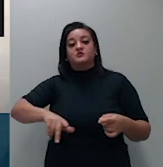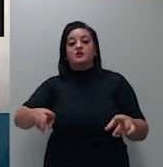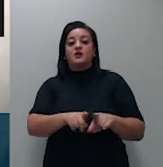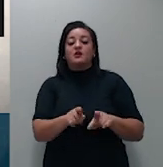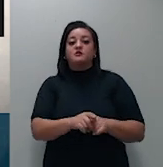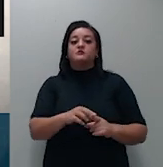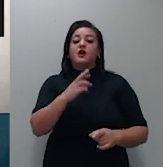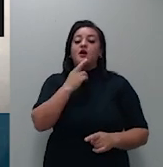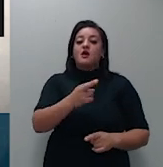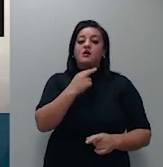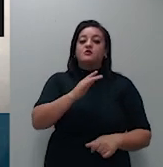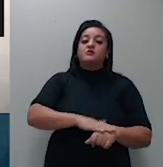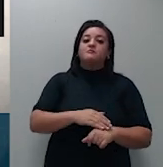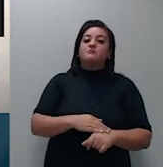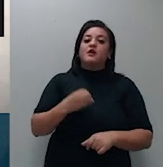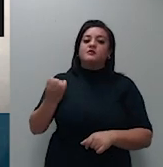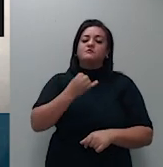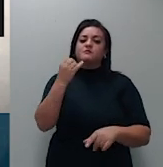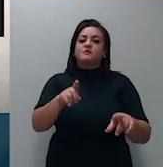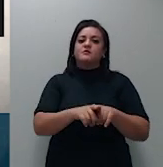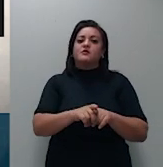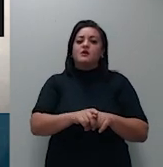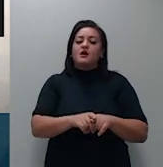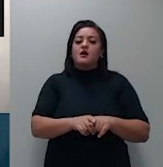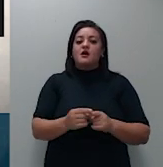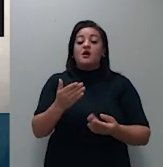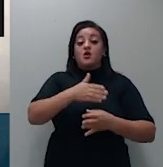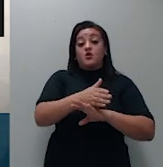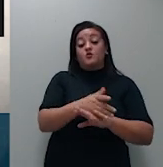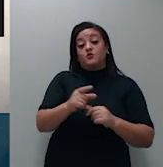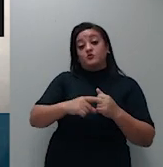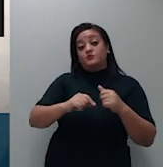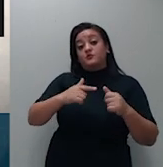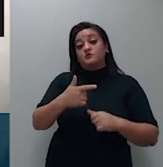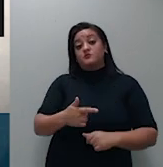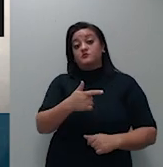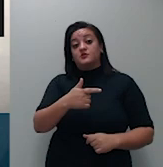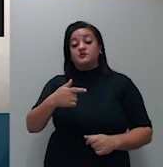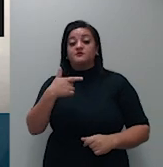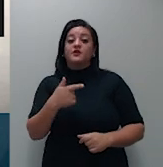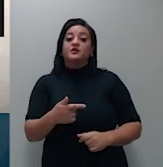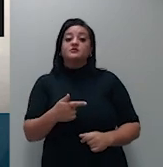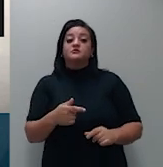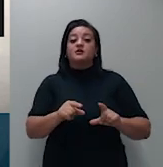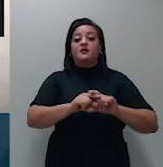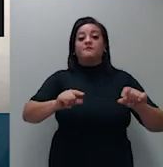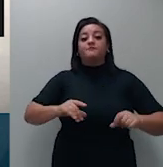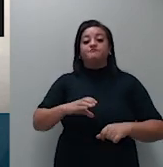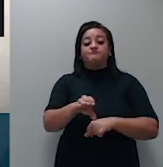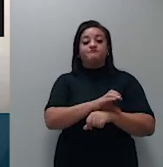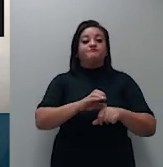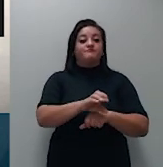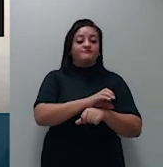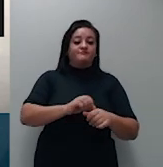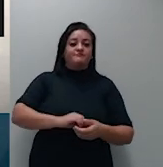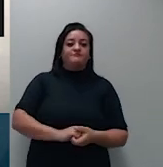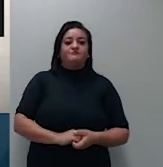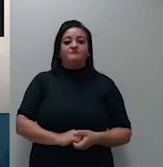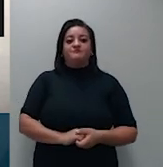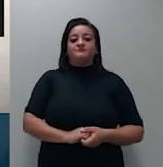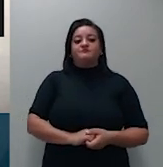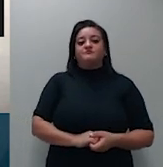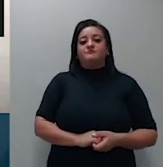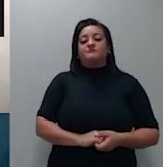prioridade a pregada pelo artigo 227 caput da Constituição Federal a